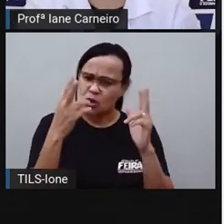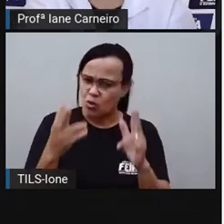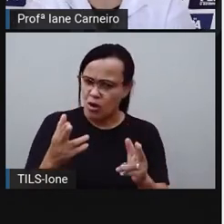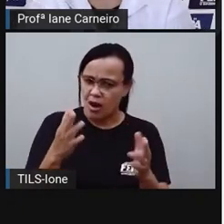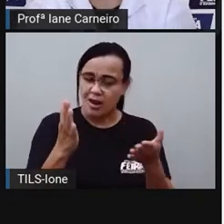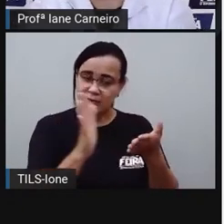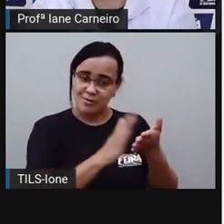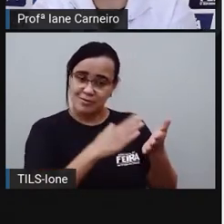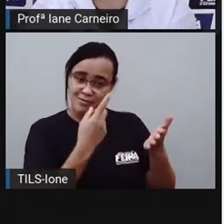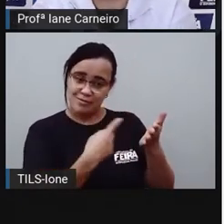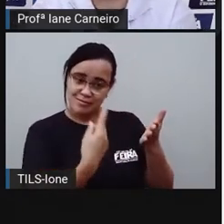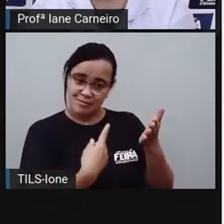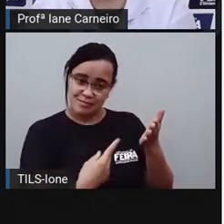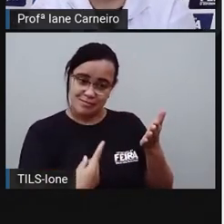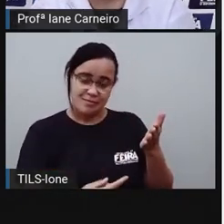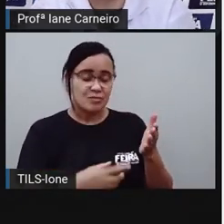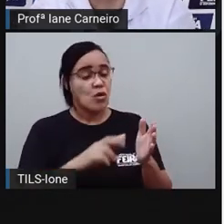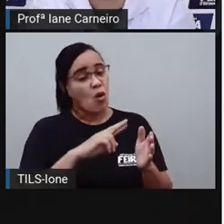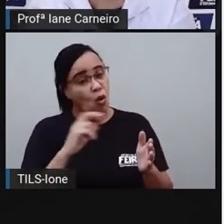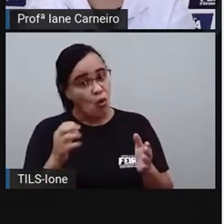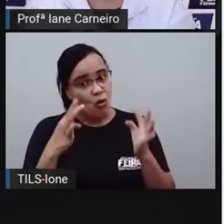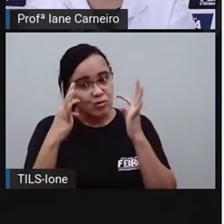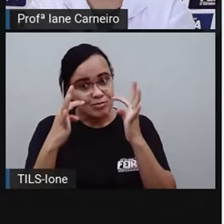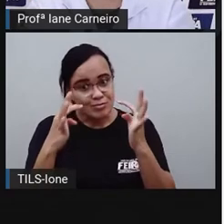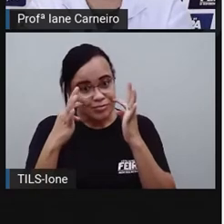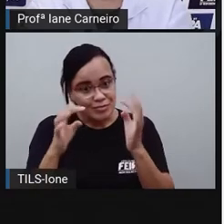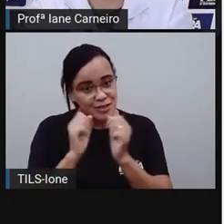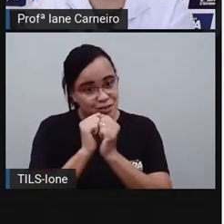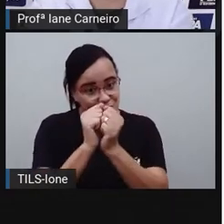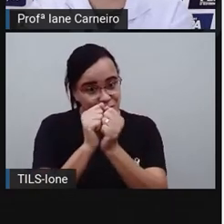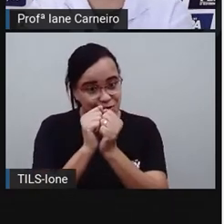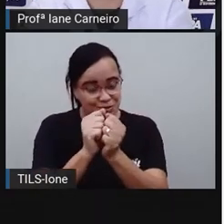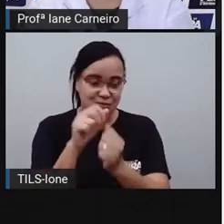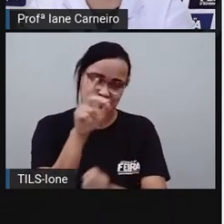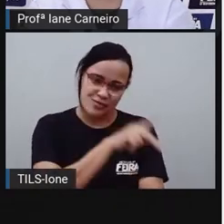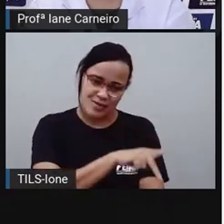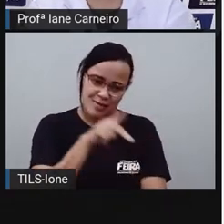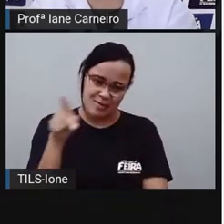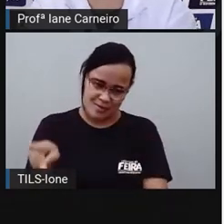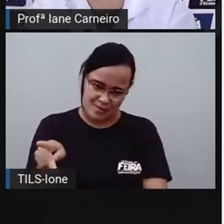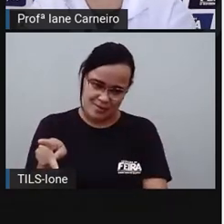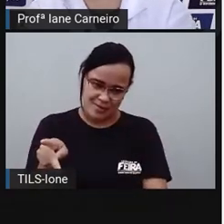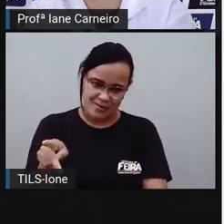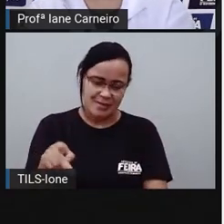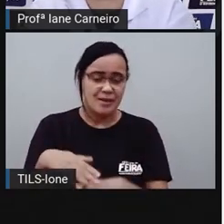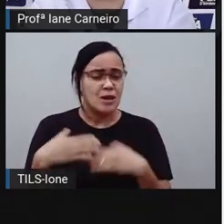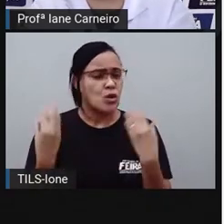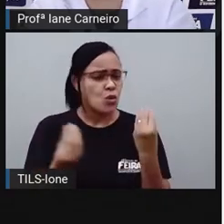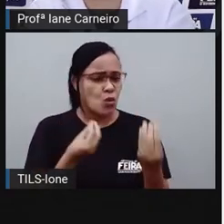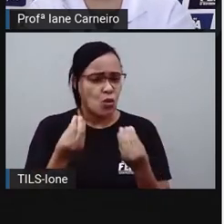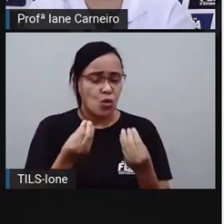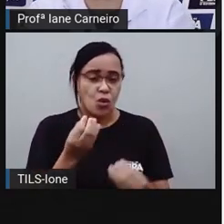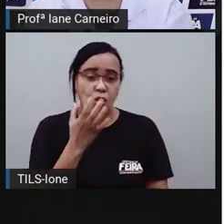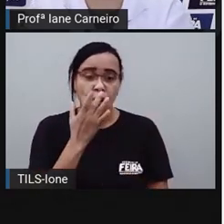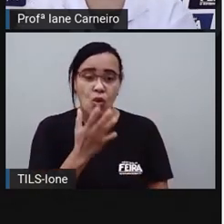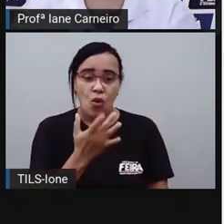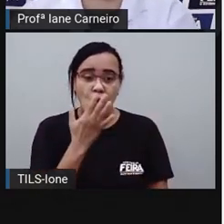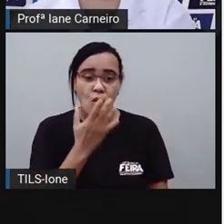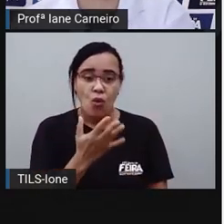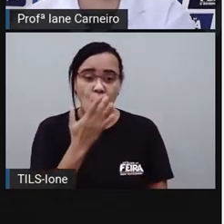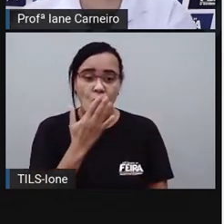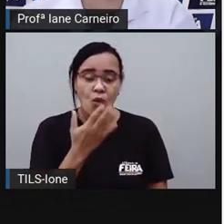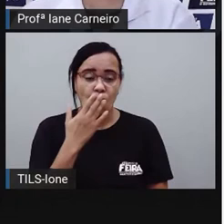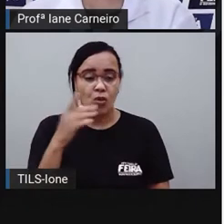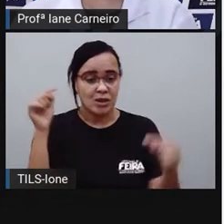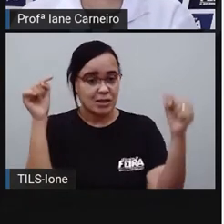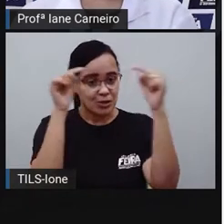ou você pode ir acompanhando com a Pro, tá bom? Então, o que a gente vai fazer? Nós vamos colorir o desenho abaixo com as cores